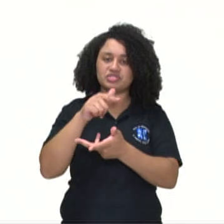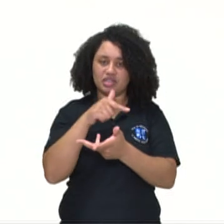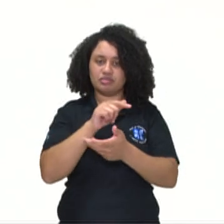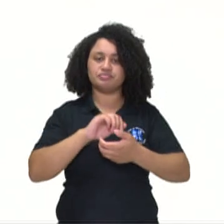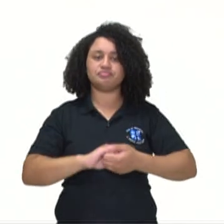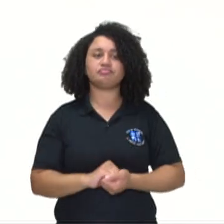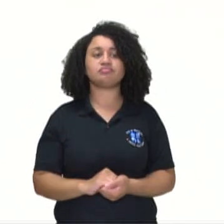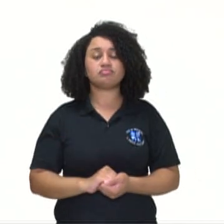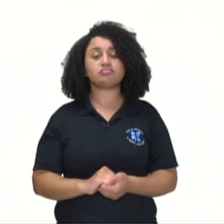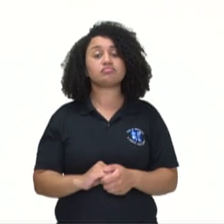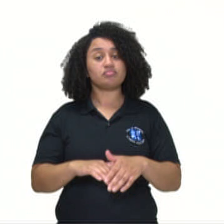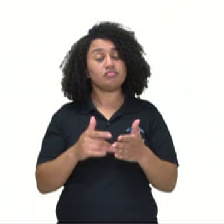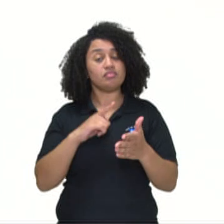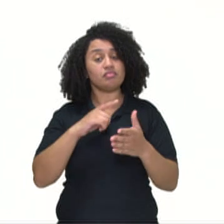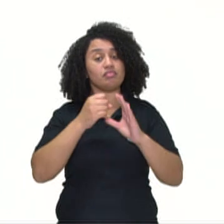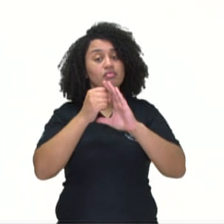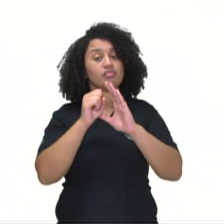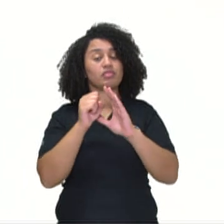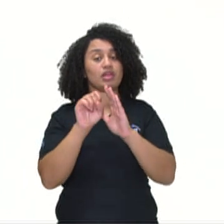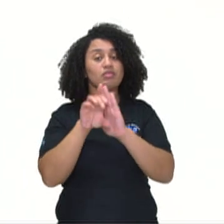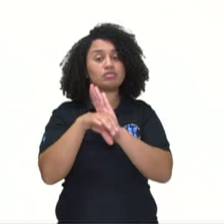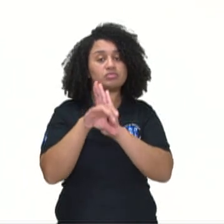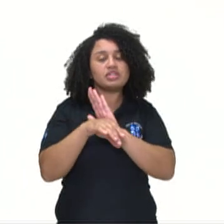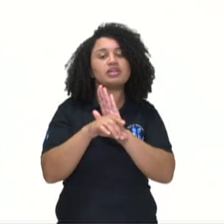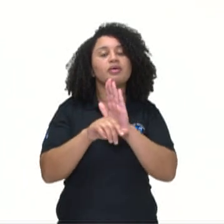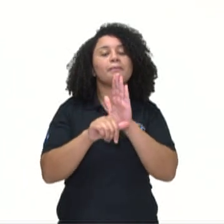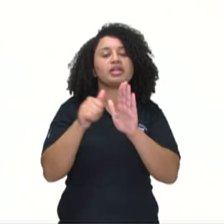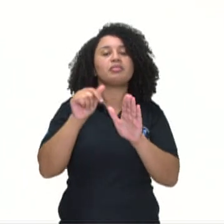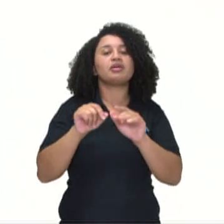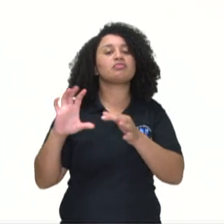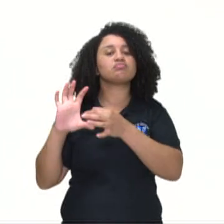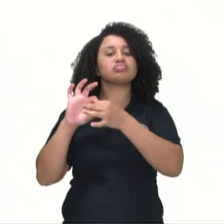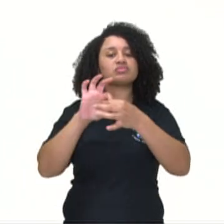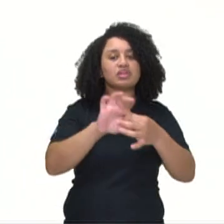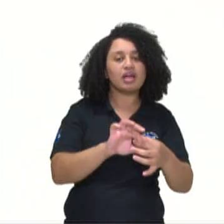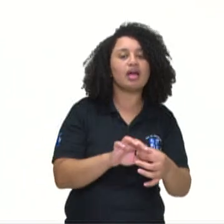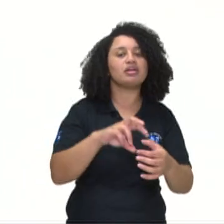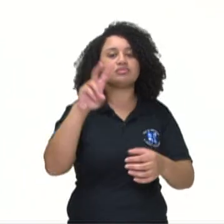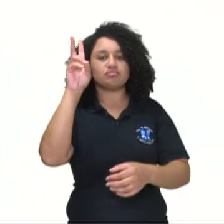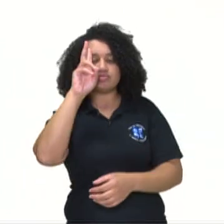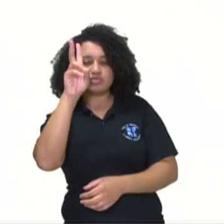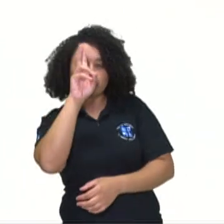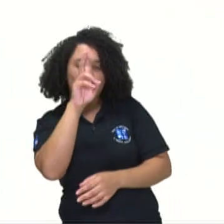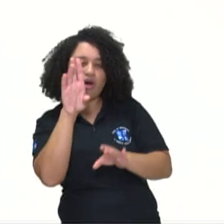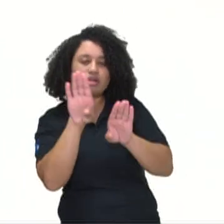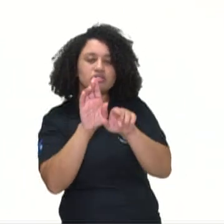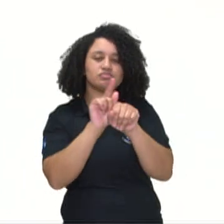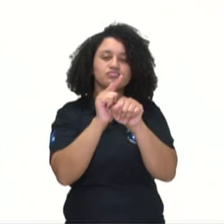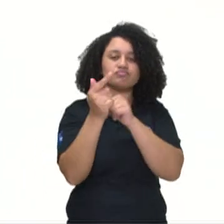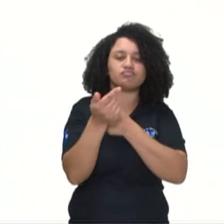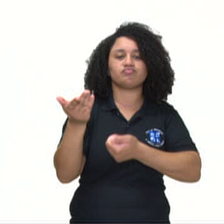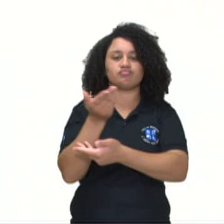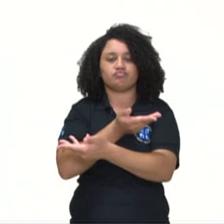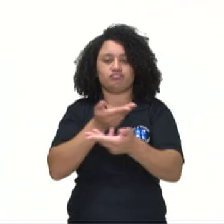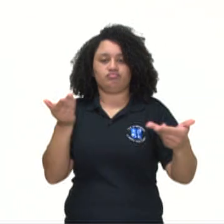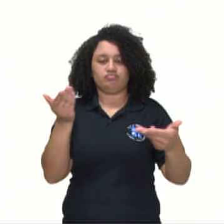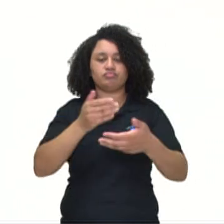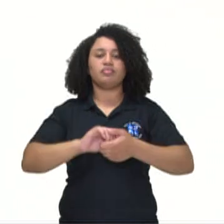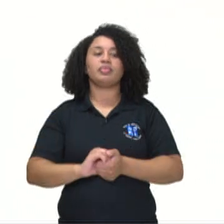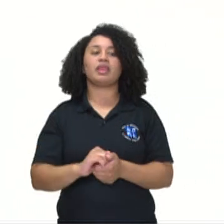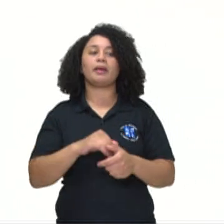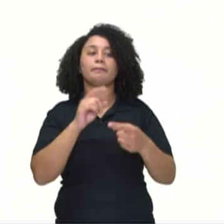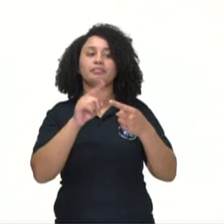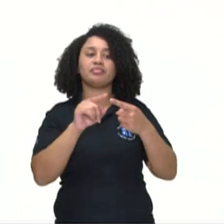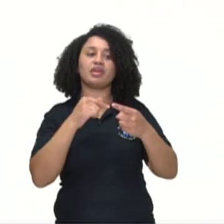conceito, logicamente a gente vai puxar um contexto que vai aliar história com geografia. Dentro desse contexto, nós temos a evolução